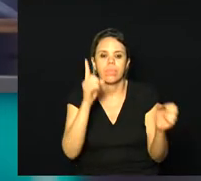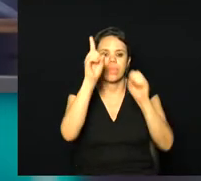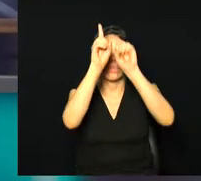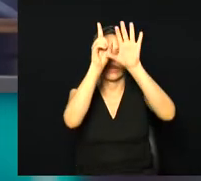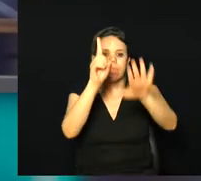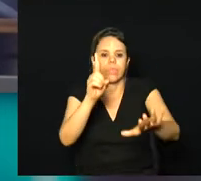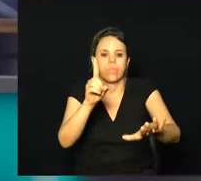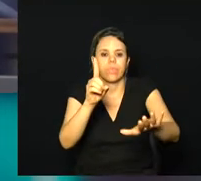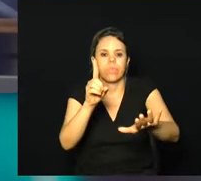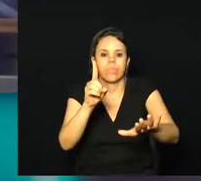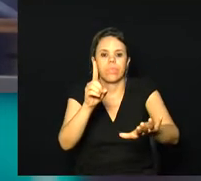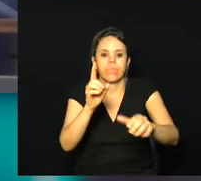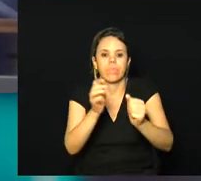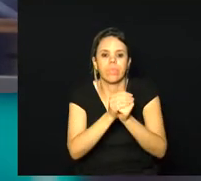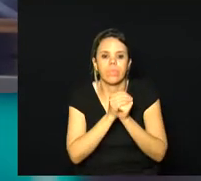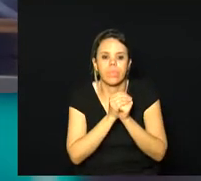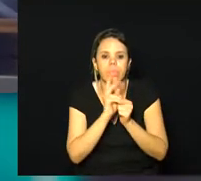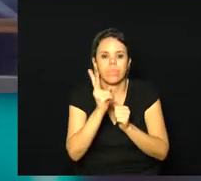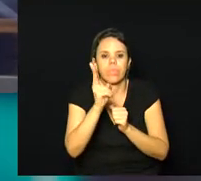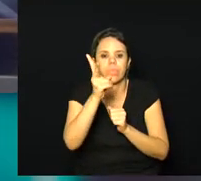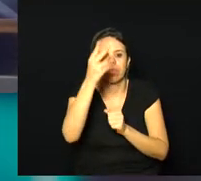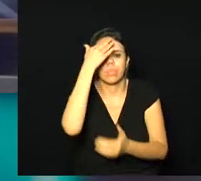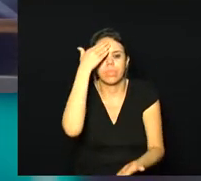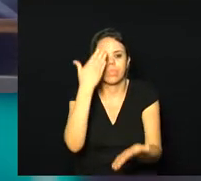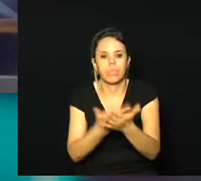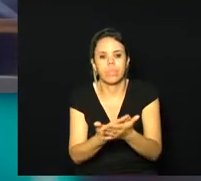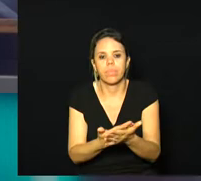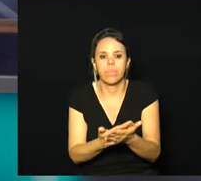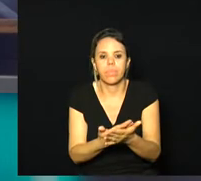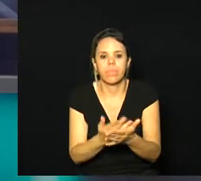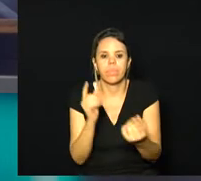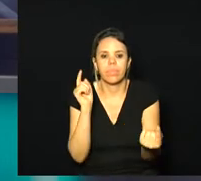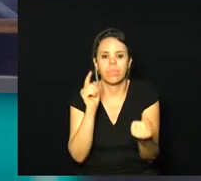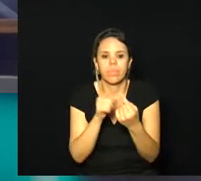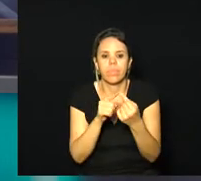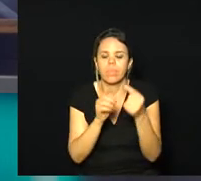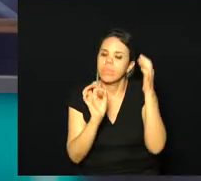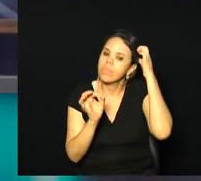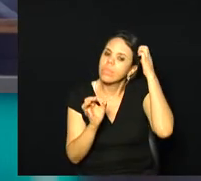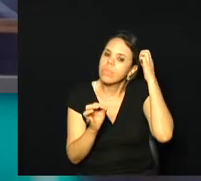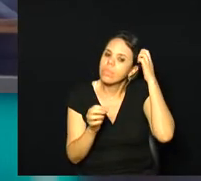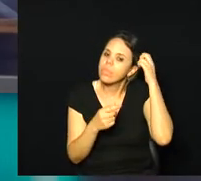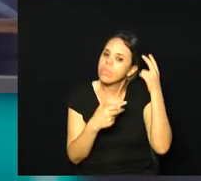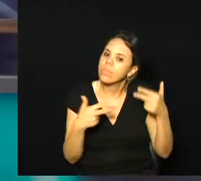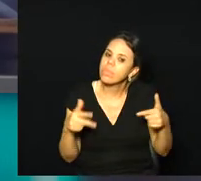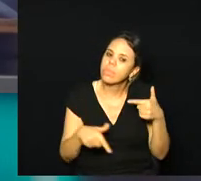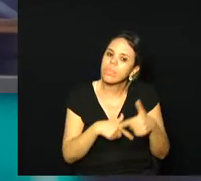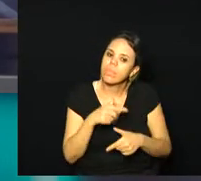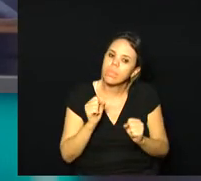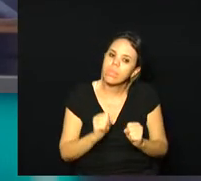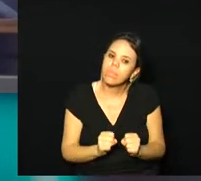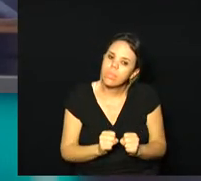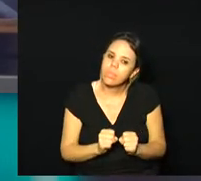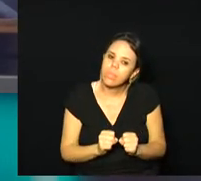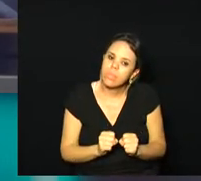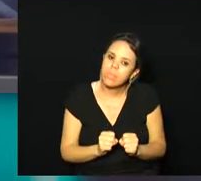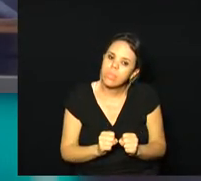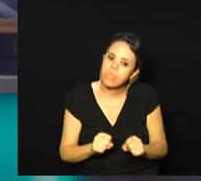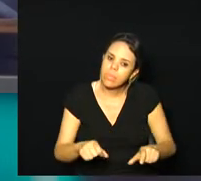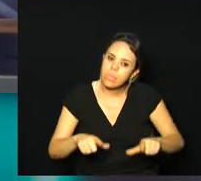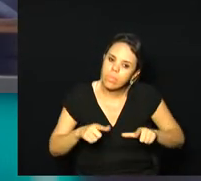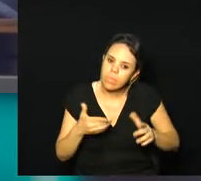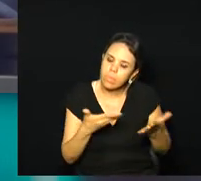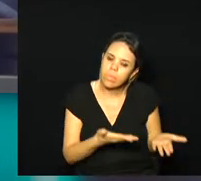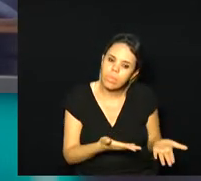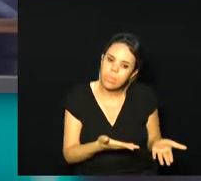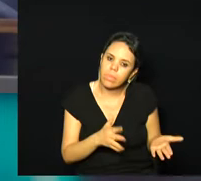você e que você sempre continue acreditando nos seus objetivos, nos seus ideais, que você possa, com esse título,